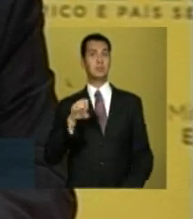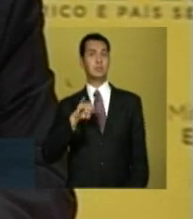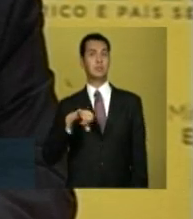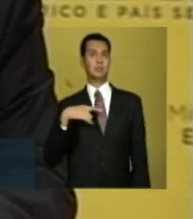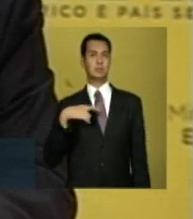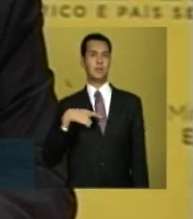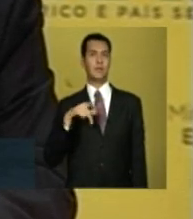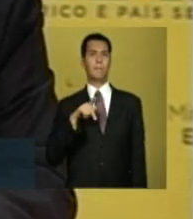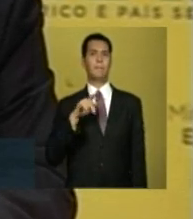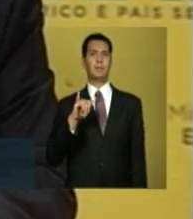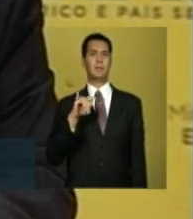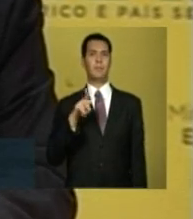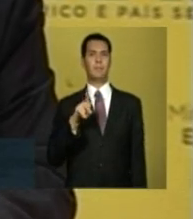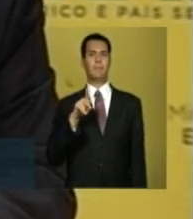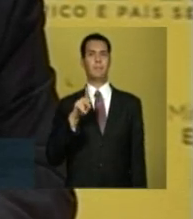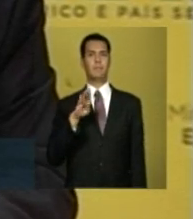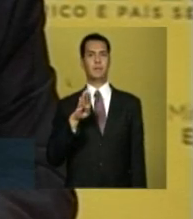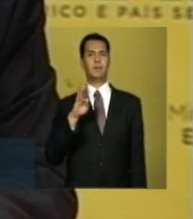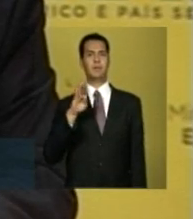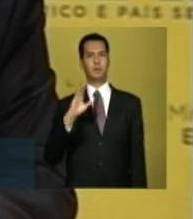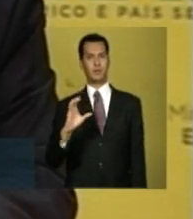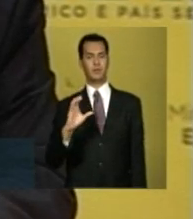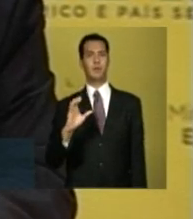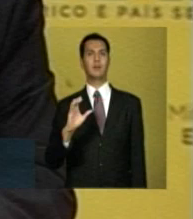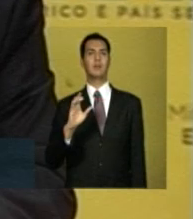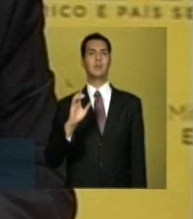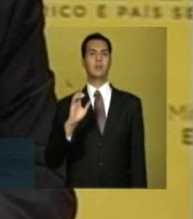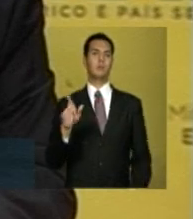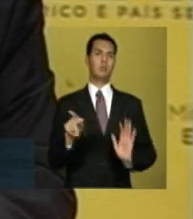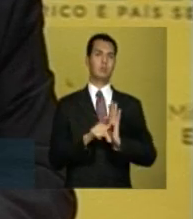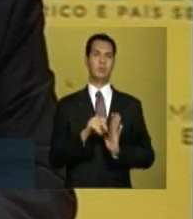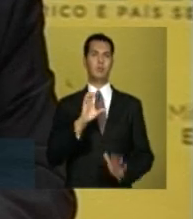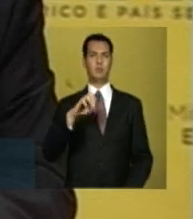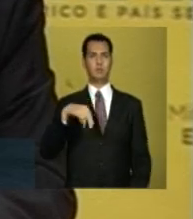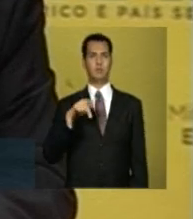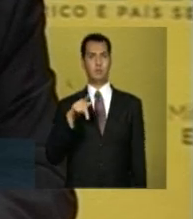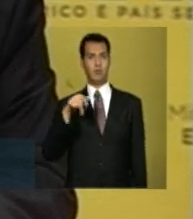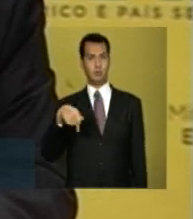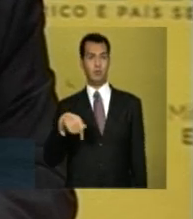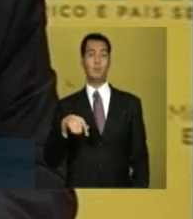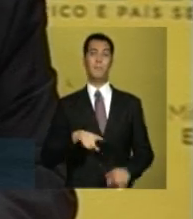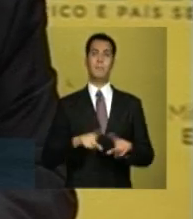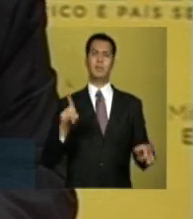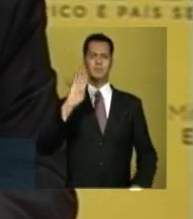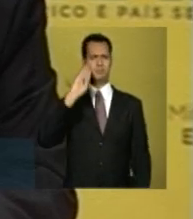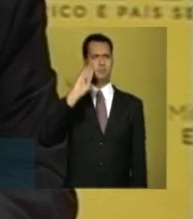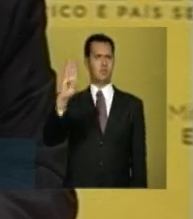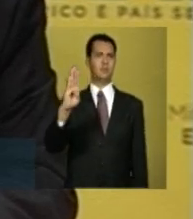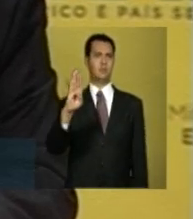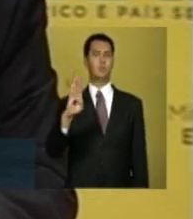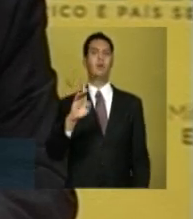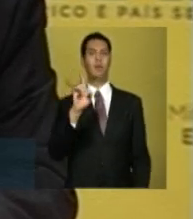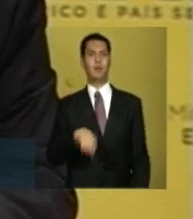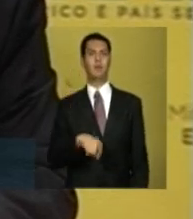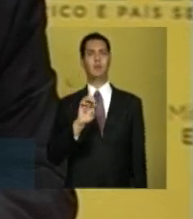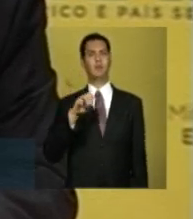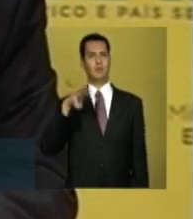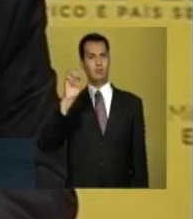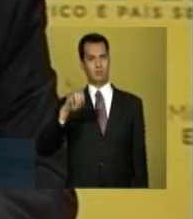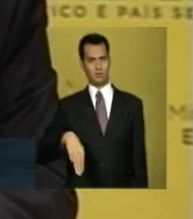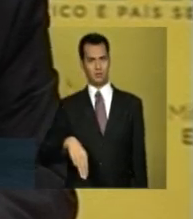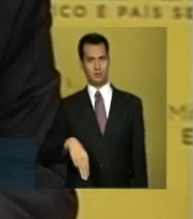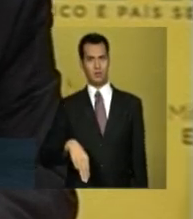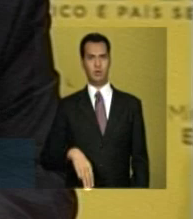pibic de iniciação científica do CNPQ conta mas o critério definidor essencial é o